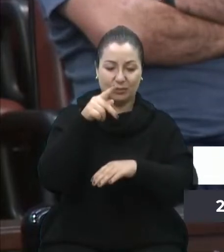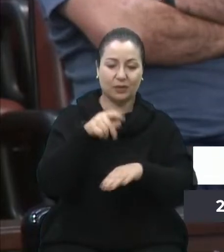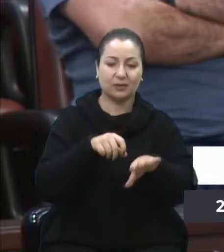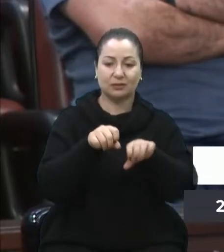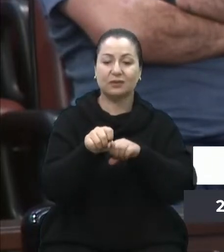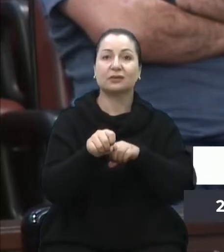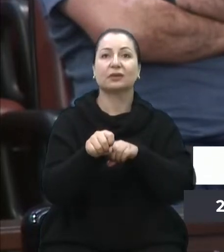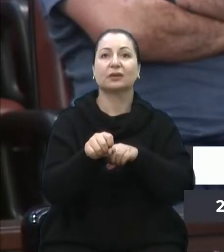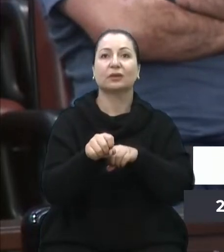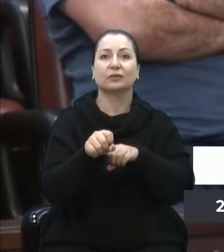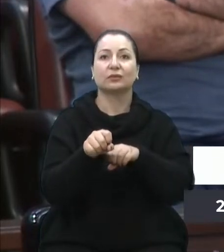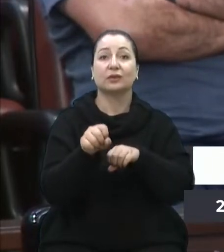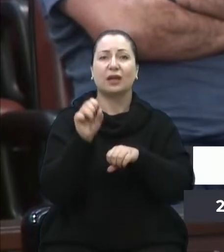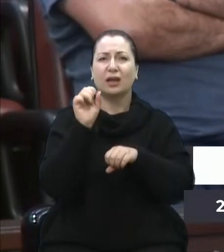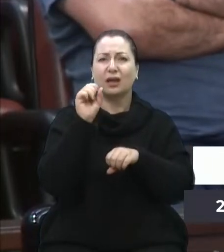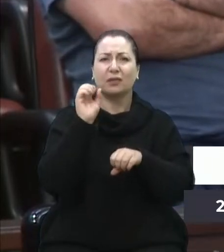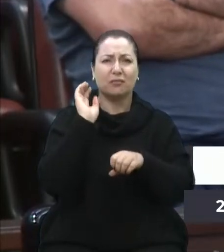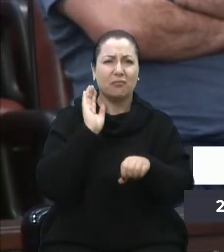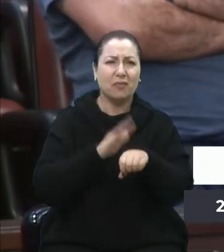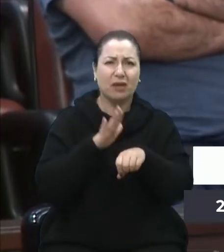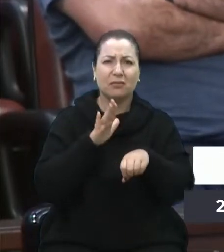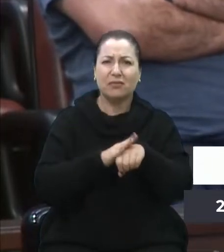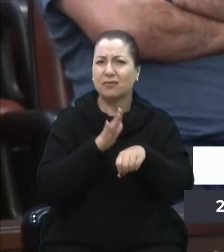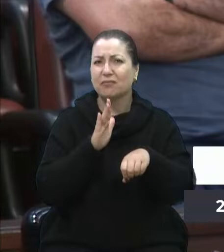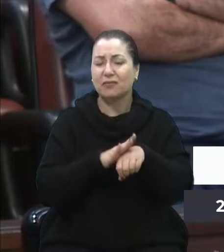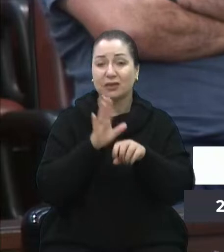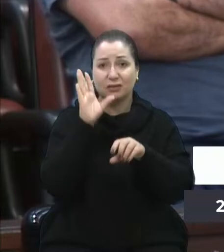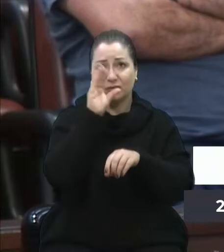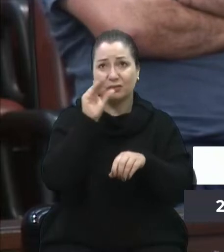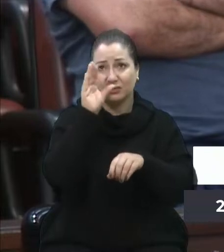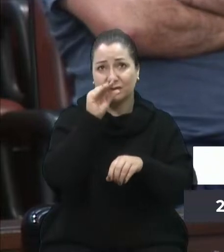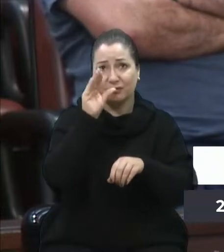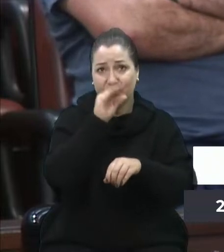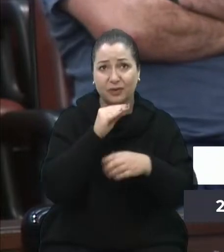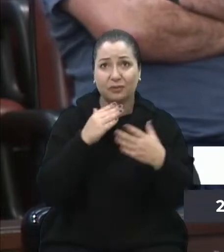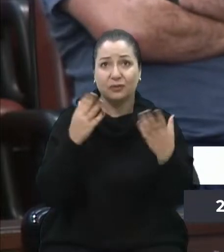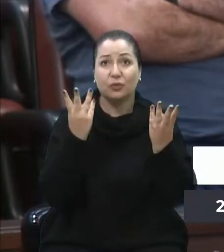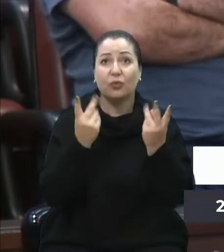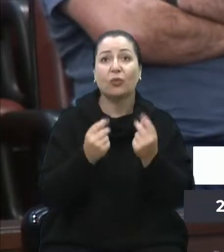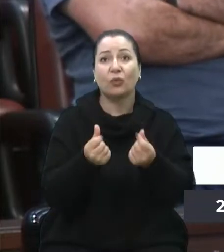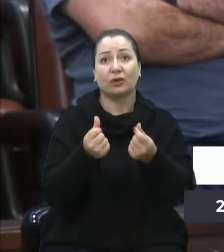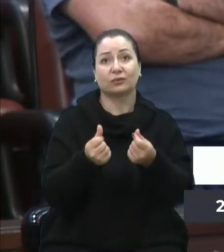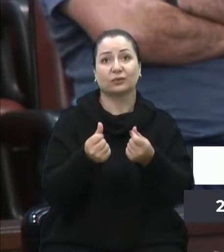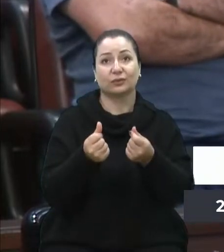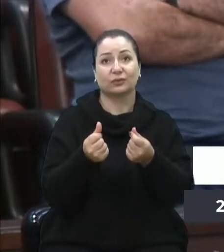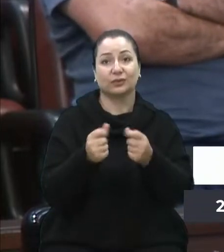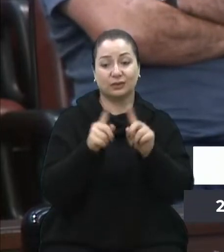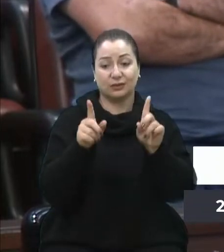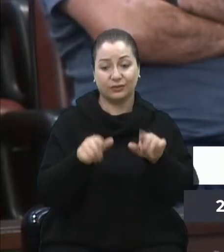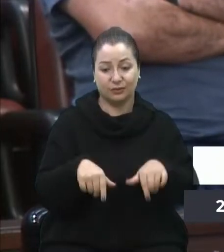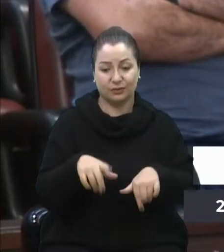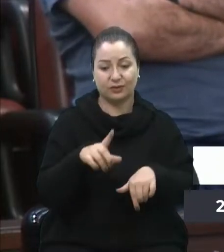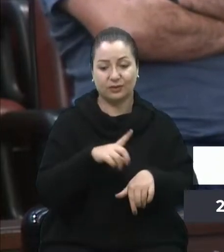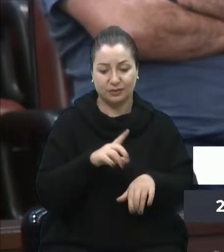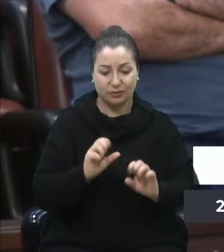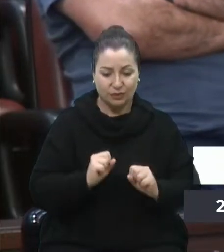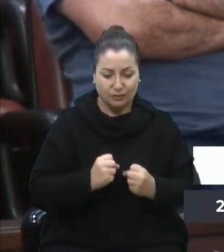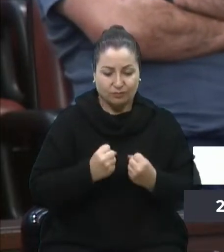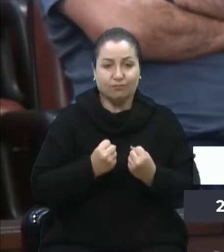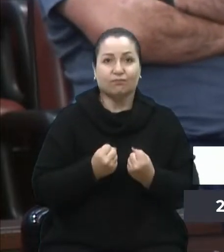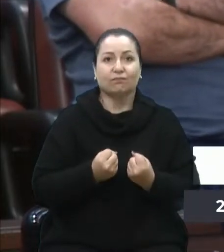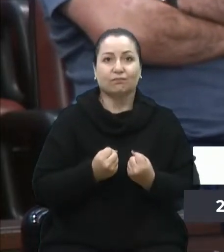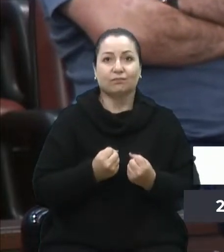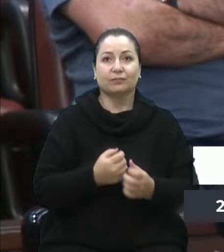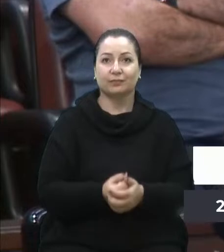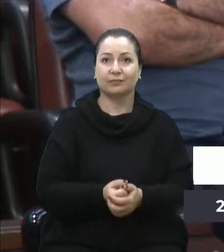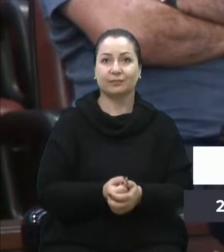pós-graduação e cada vez mais a gente observa o quanto esses servidores têm sido dedicados. Gostaria